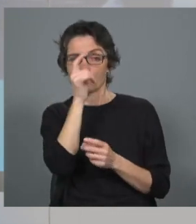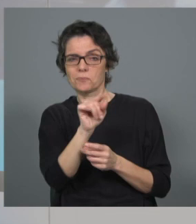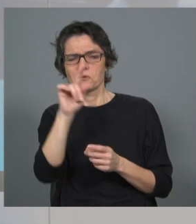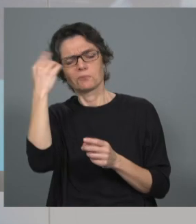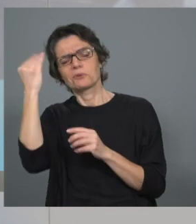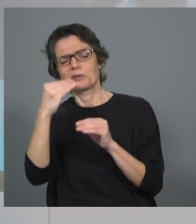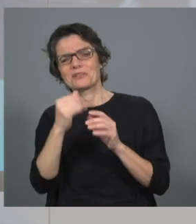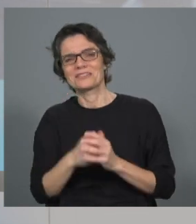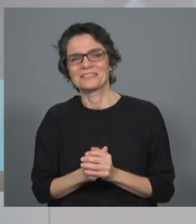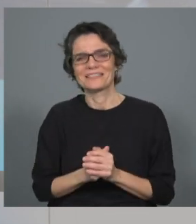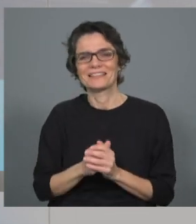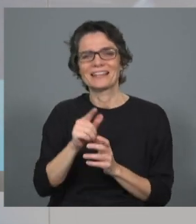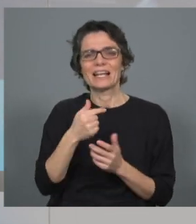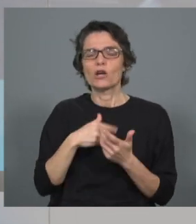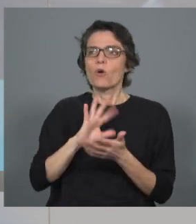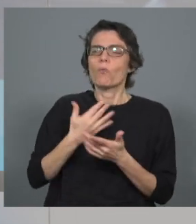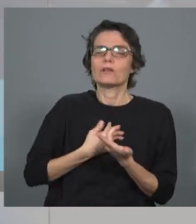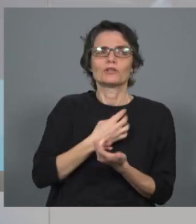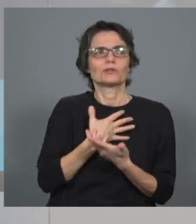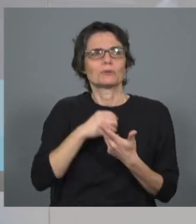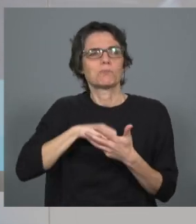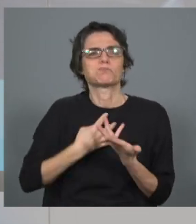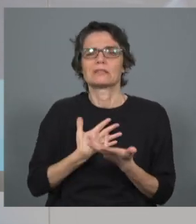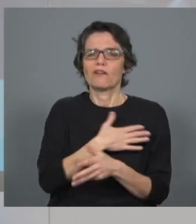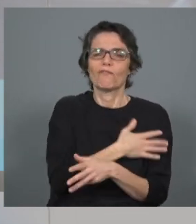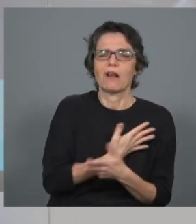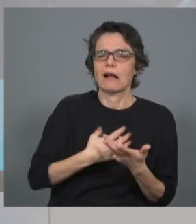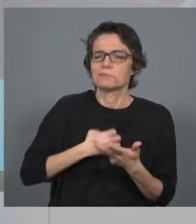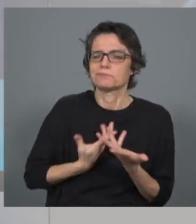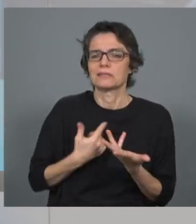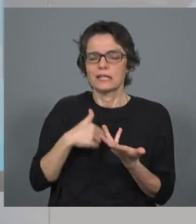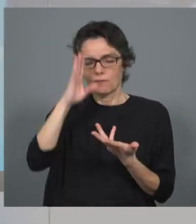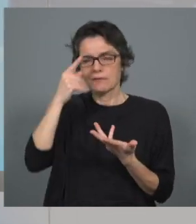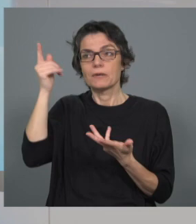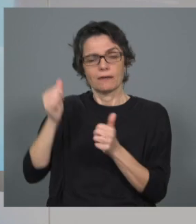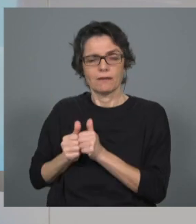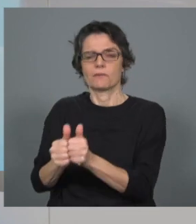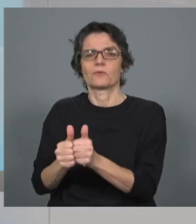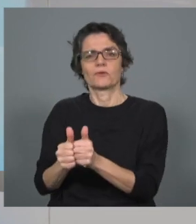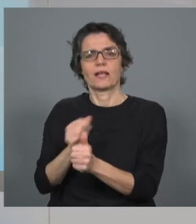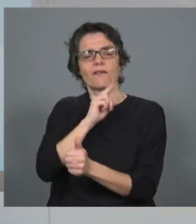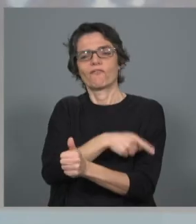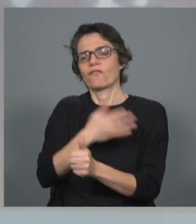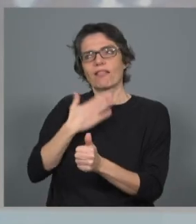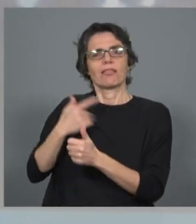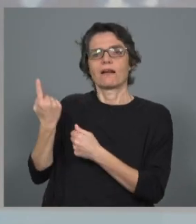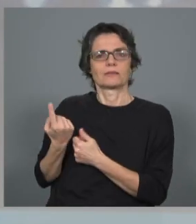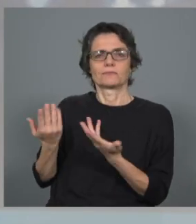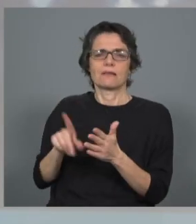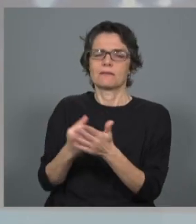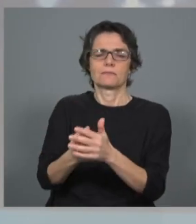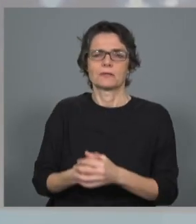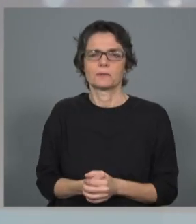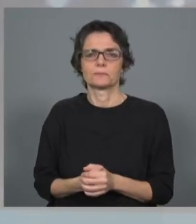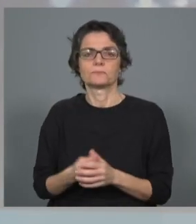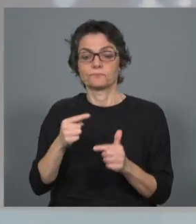fraca, lembrava que Deus estava comigo e que Deus me capacitava para esta missão. E celebrar esta Semana das Vocações,